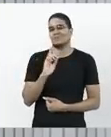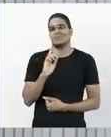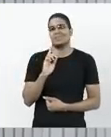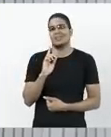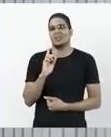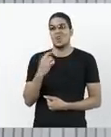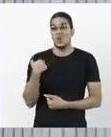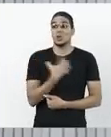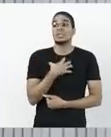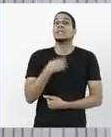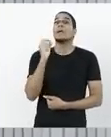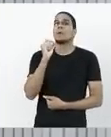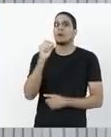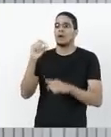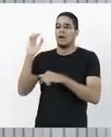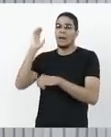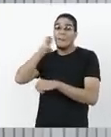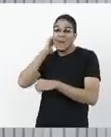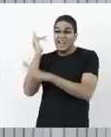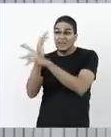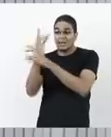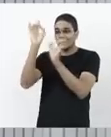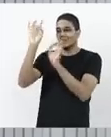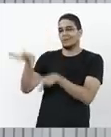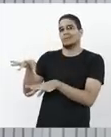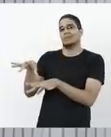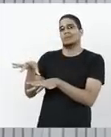é de abandono. E não é à toa, porque foi